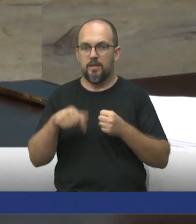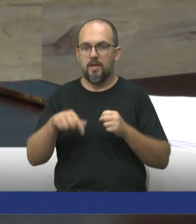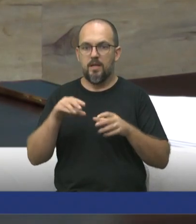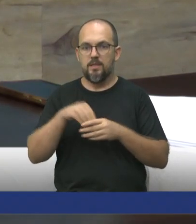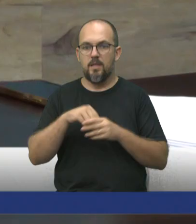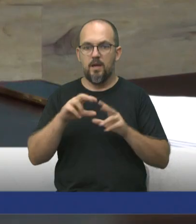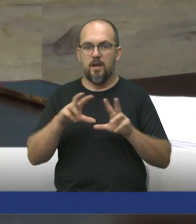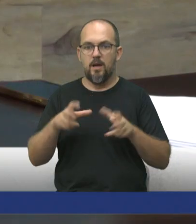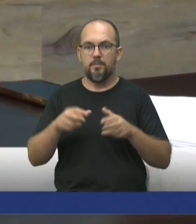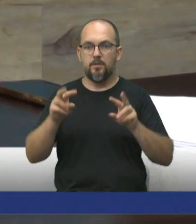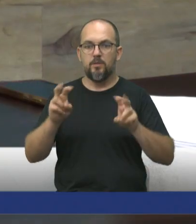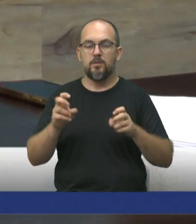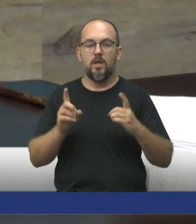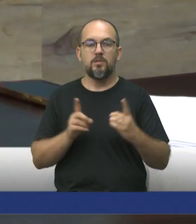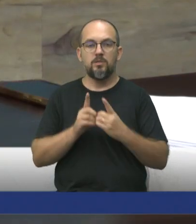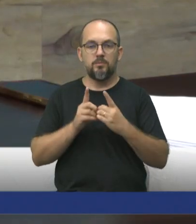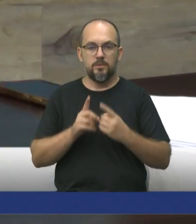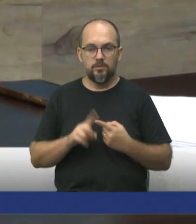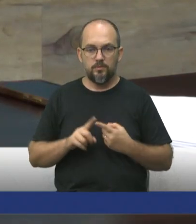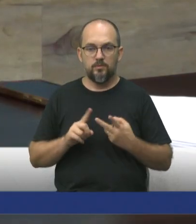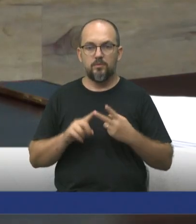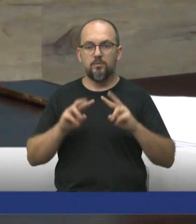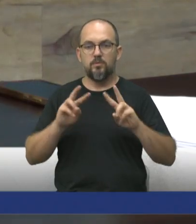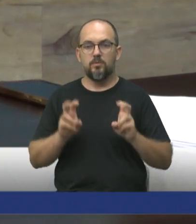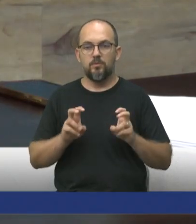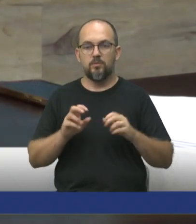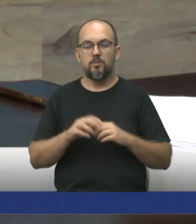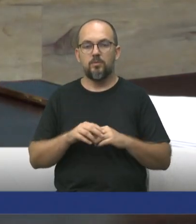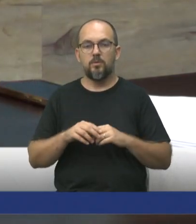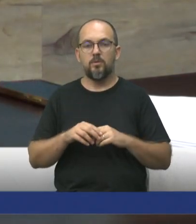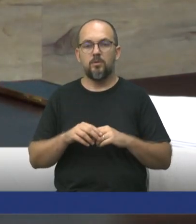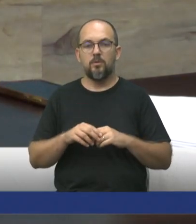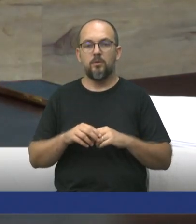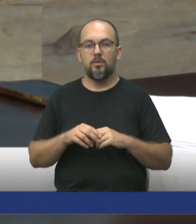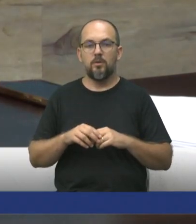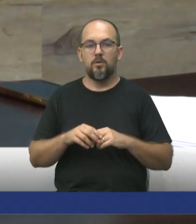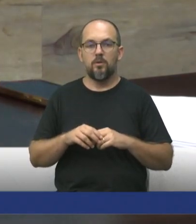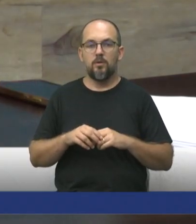Câmara, com relação aos atendimentos, com relação a esse